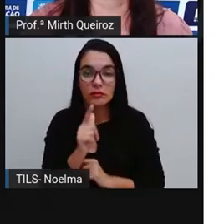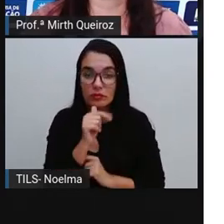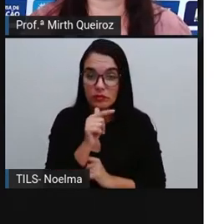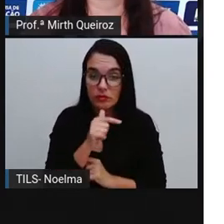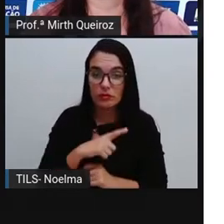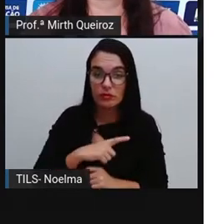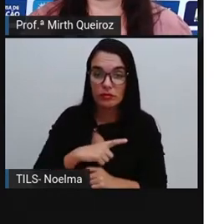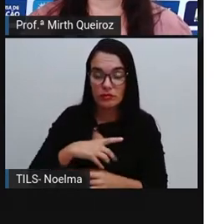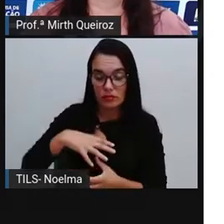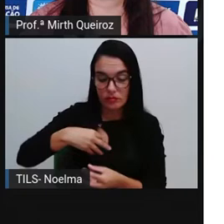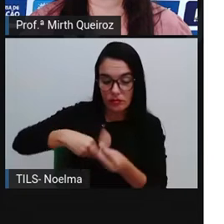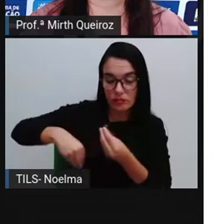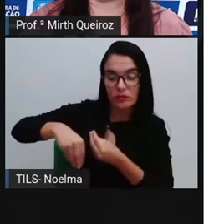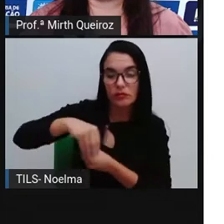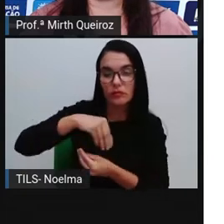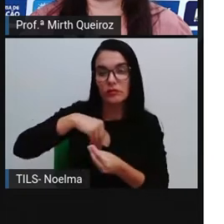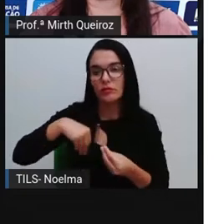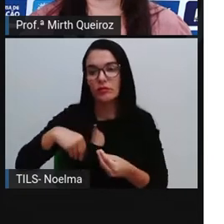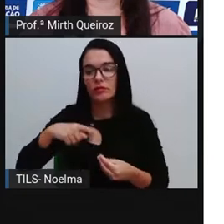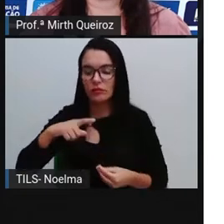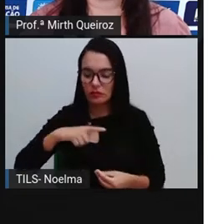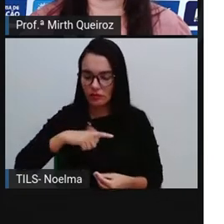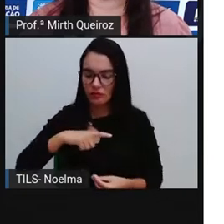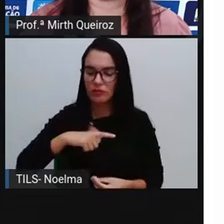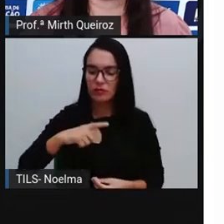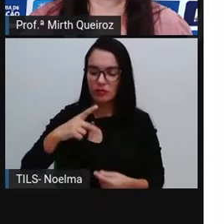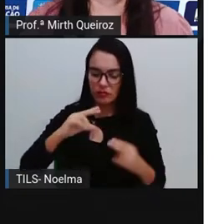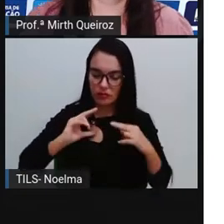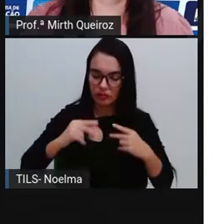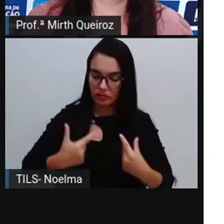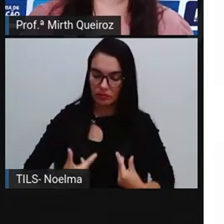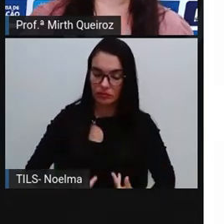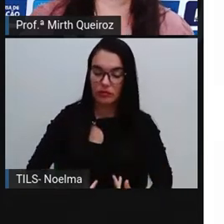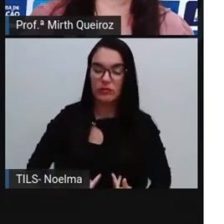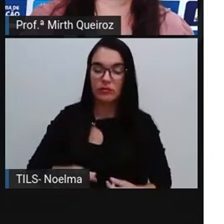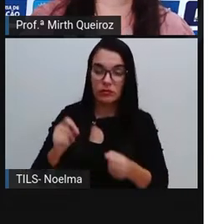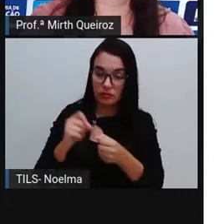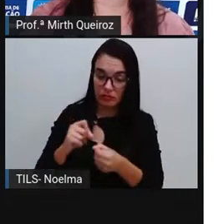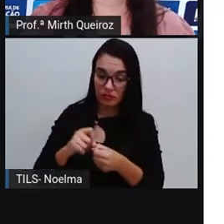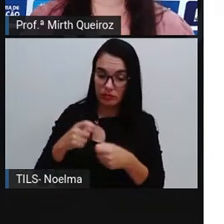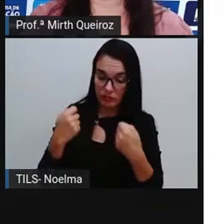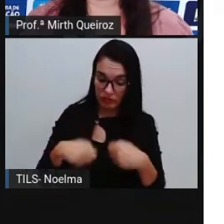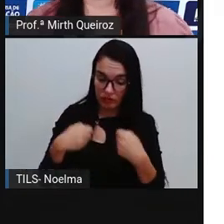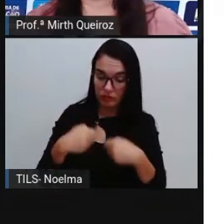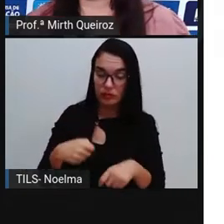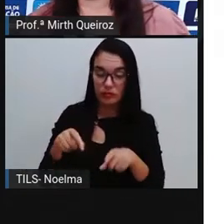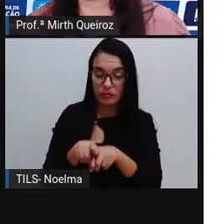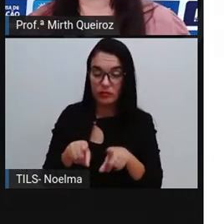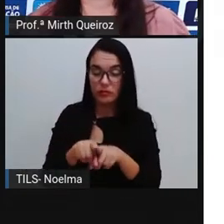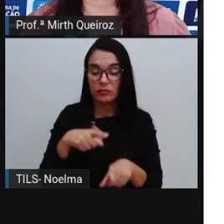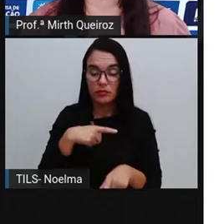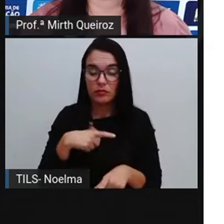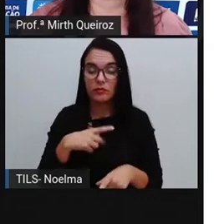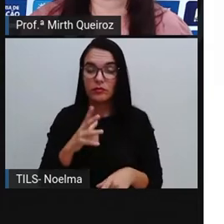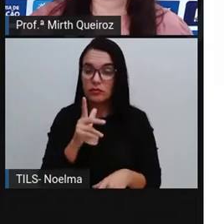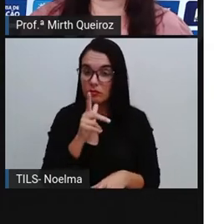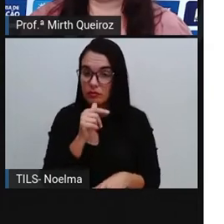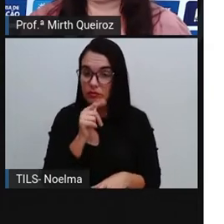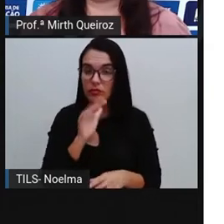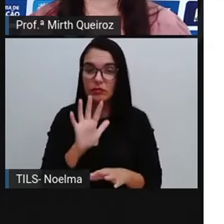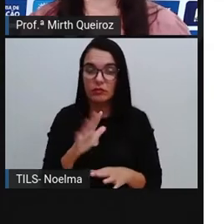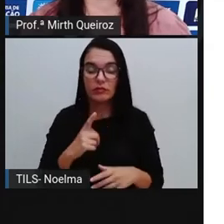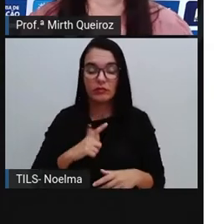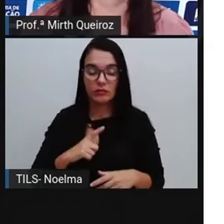inúmeras atividades que nós, seres humanos, desenvolvemos, né? Tanto essas atividades como de limpeza, né? De higiene aí